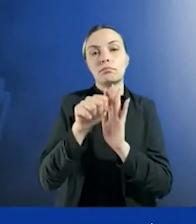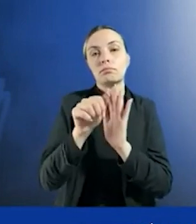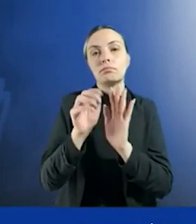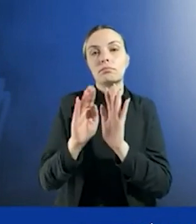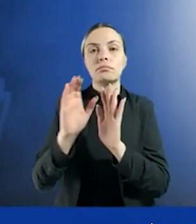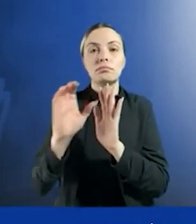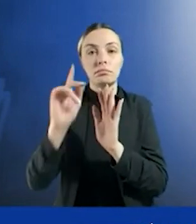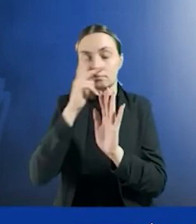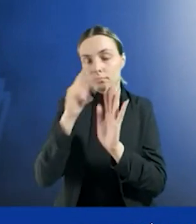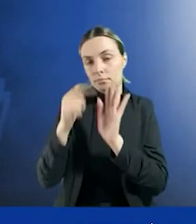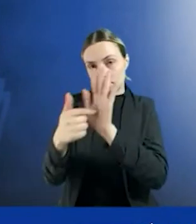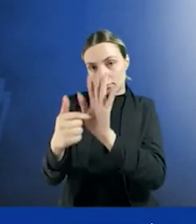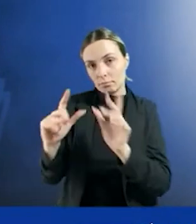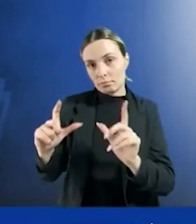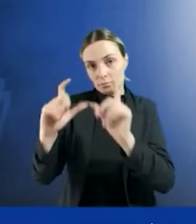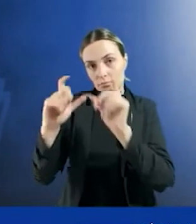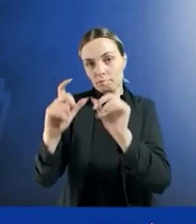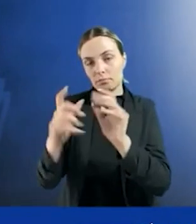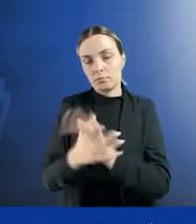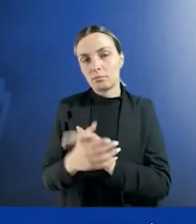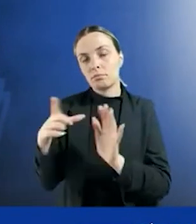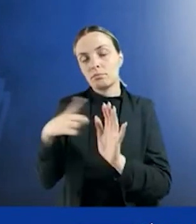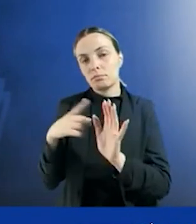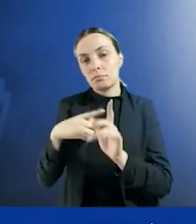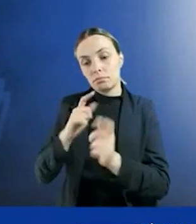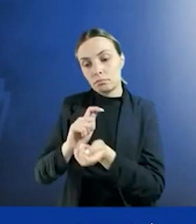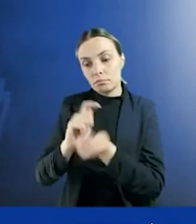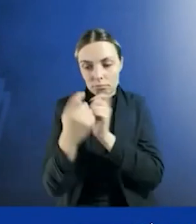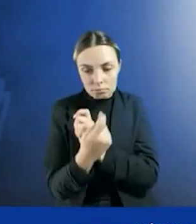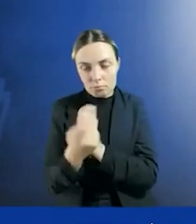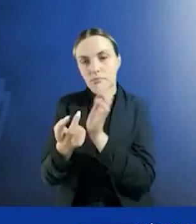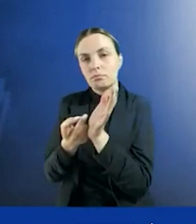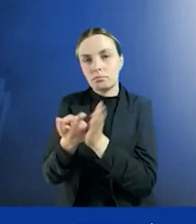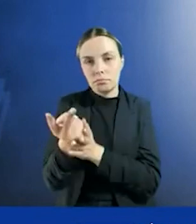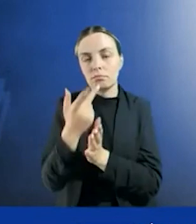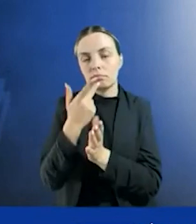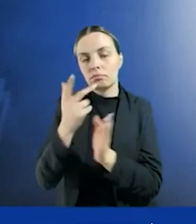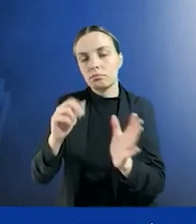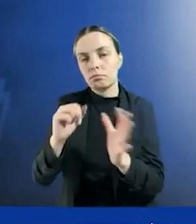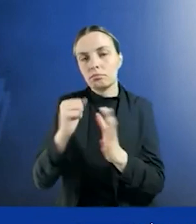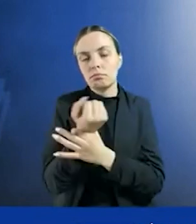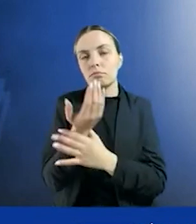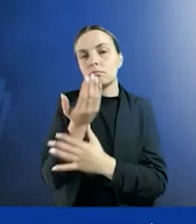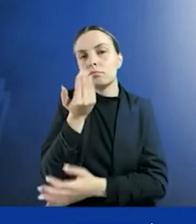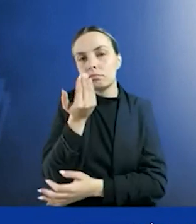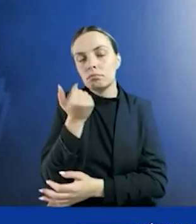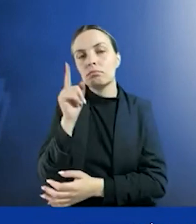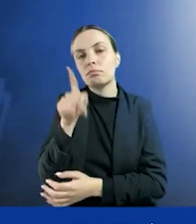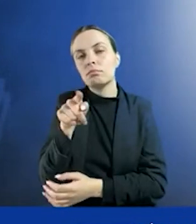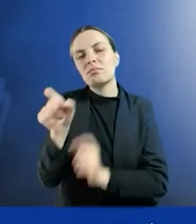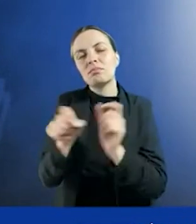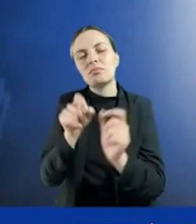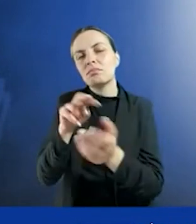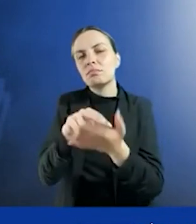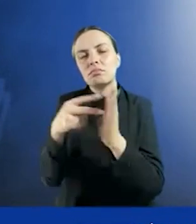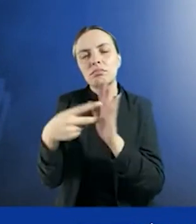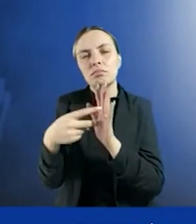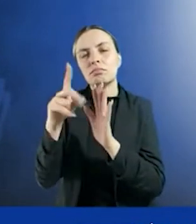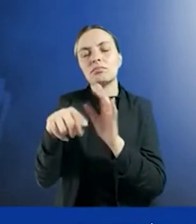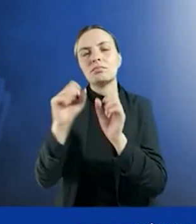trazendo a adaptação e resiliência. Quando nós falamos em segurança alimentar, Nós estamos falando em sistemas que